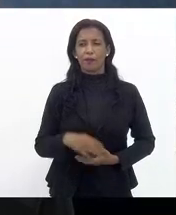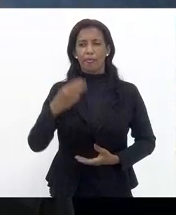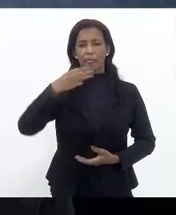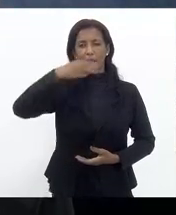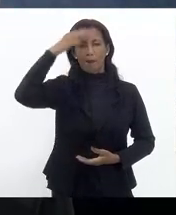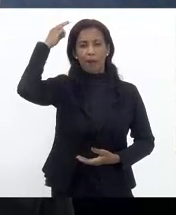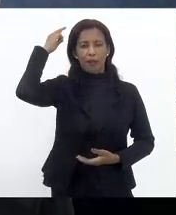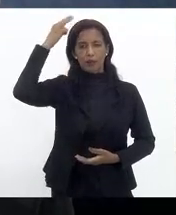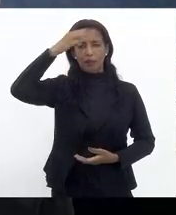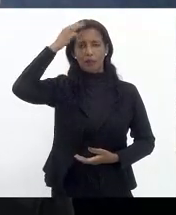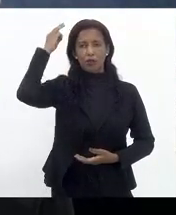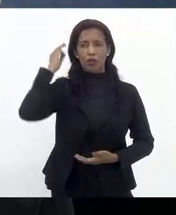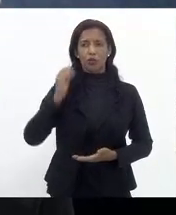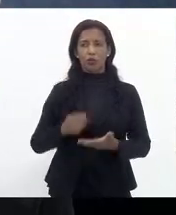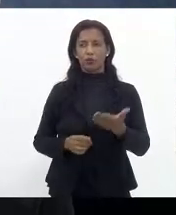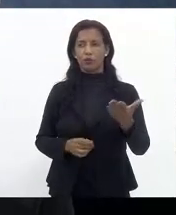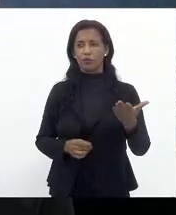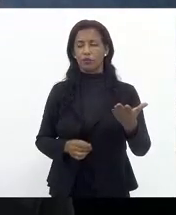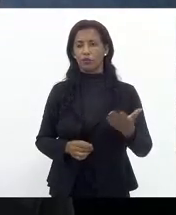Pacheco.